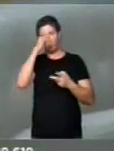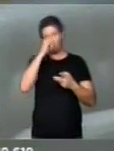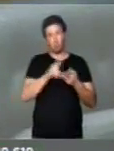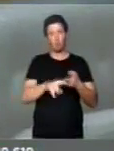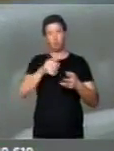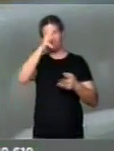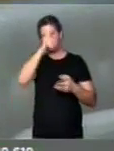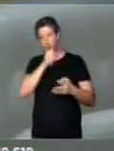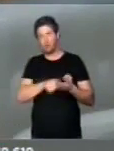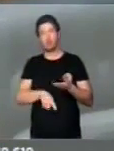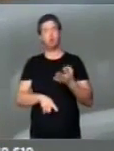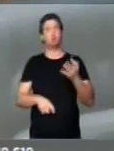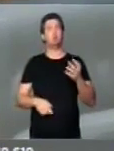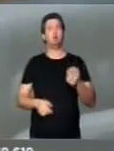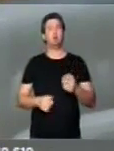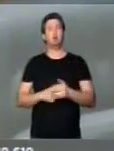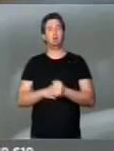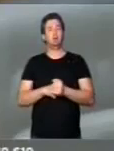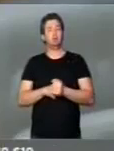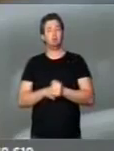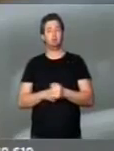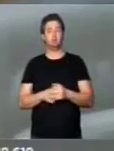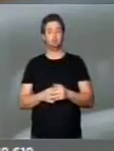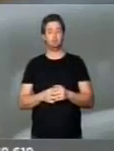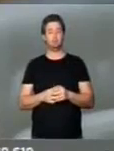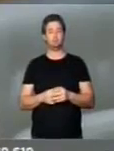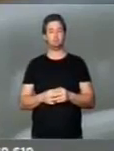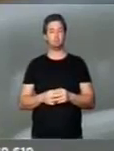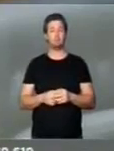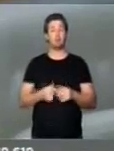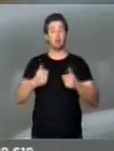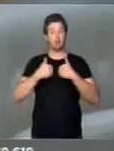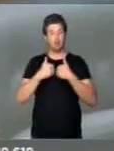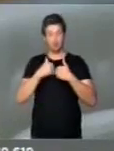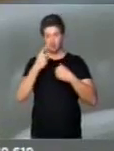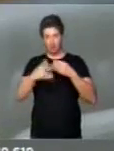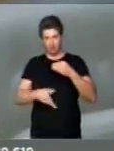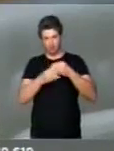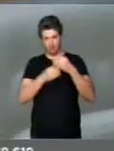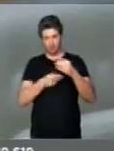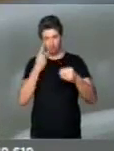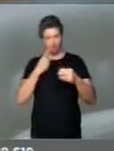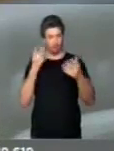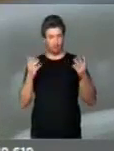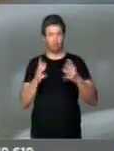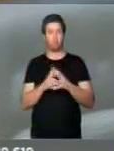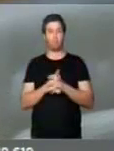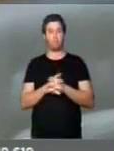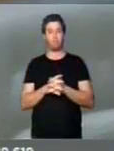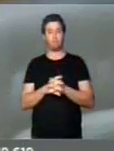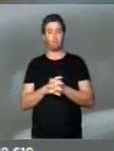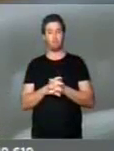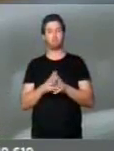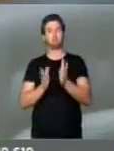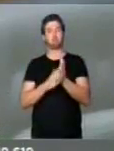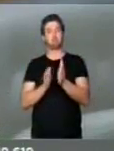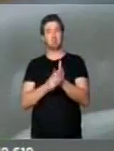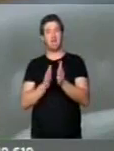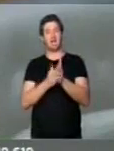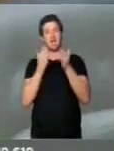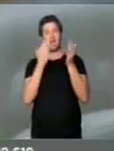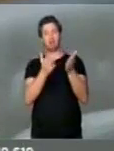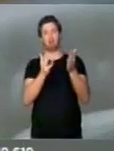da avicultura, que dão grande parcela de contribuição. Mas eu quis fazer essa parte, deputado Heitor, para lhe parabenizar